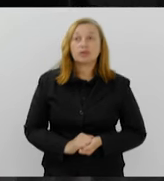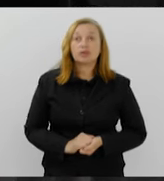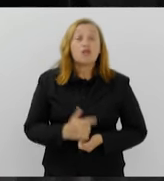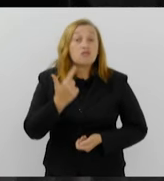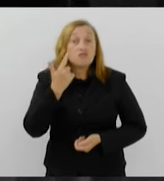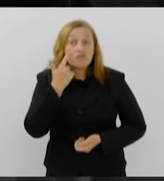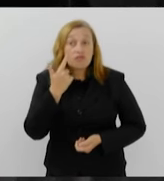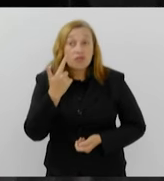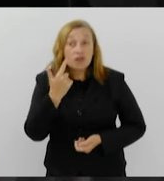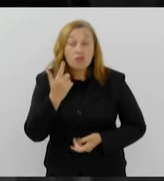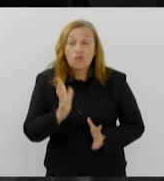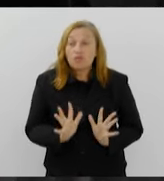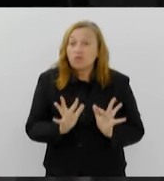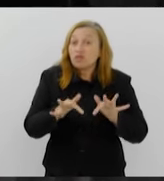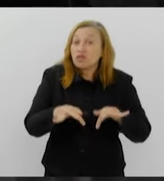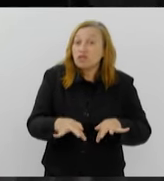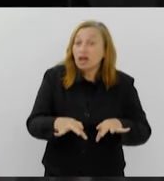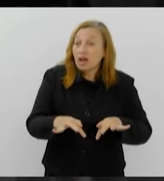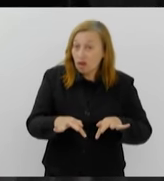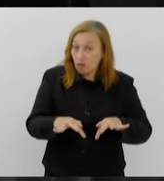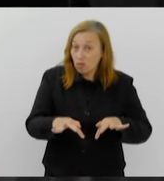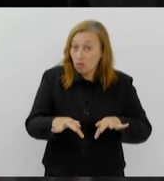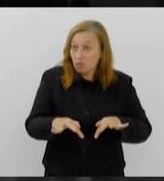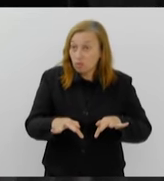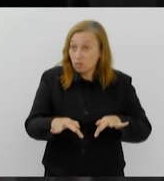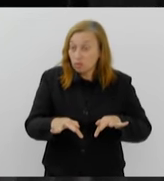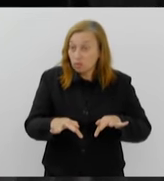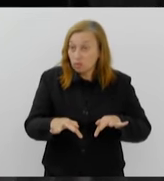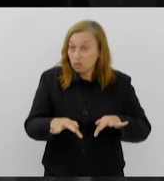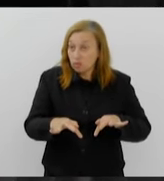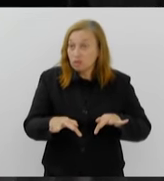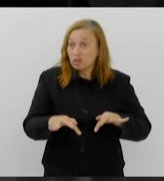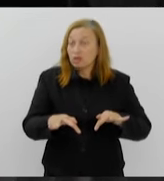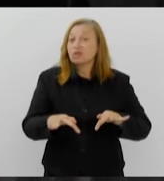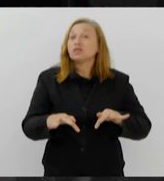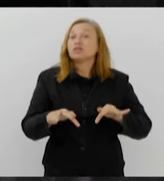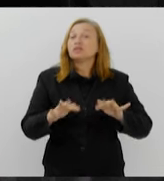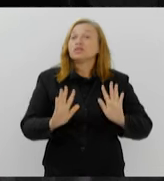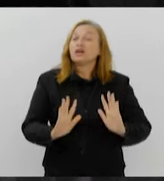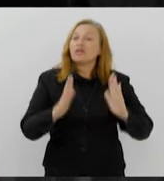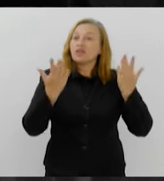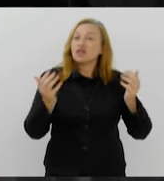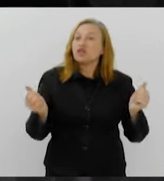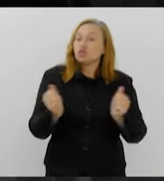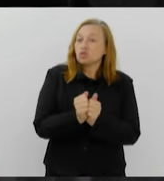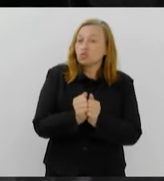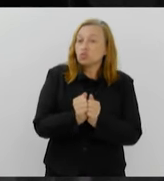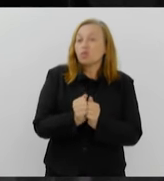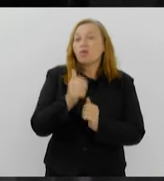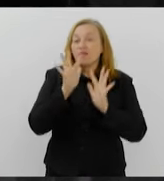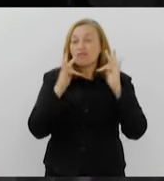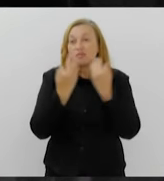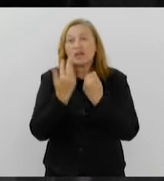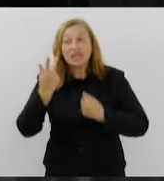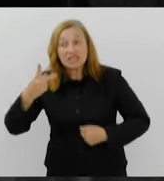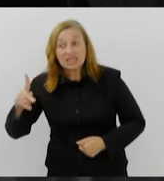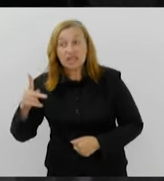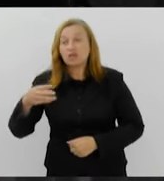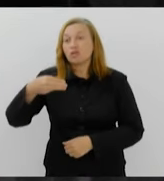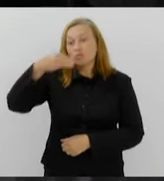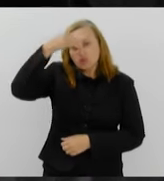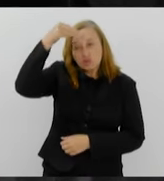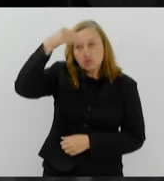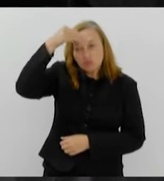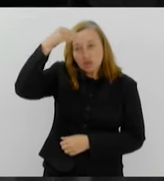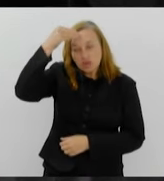político que o meu irmão realizava ali com a presença da família dele com a presença do meu sobrinho de 8 anos de idade da minha cunhada